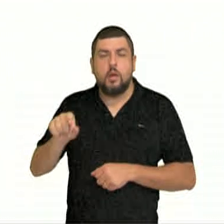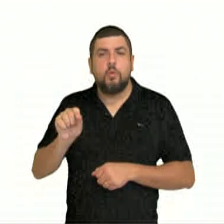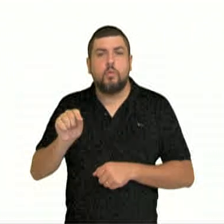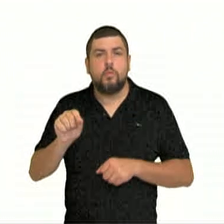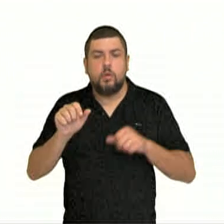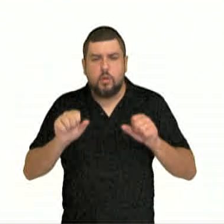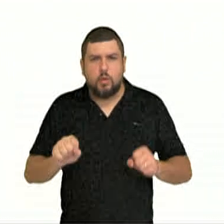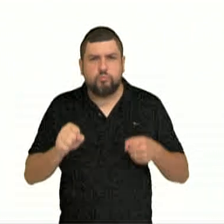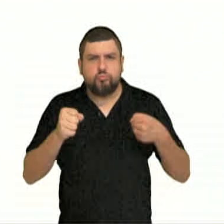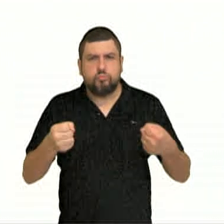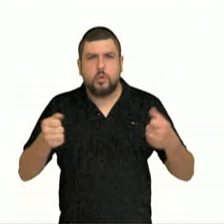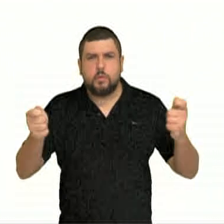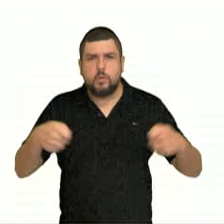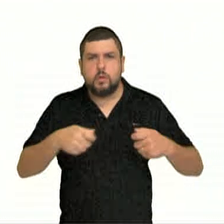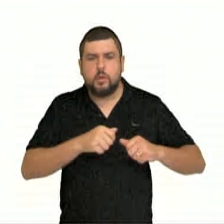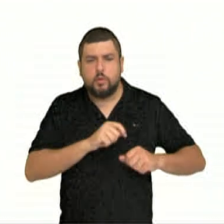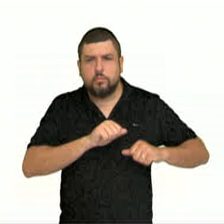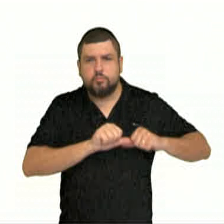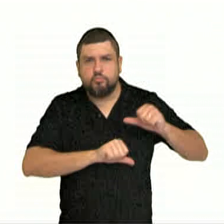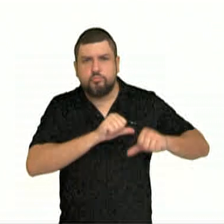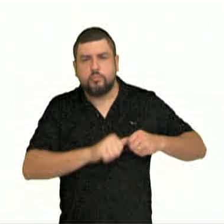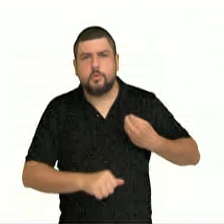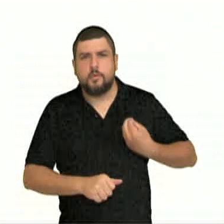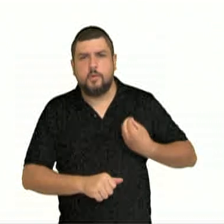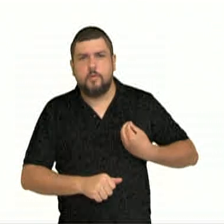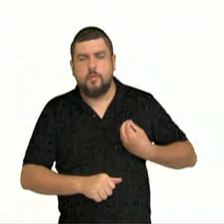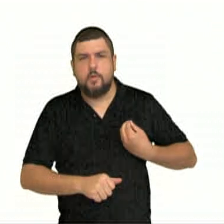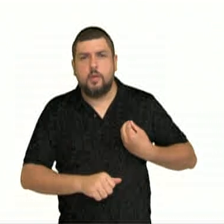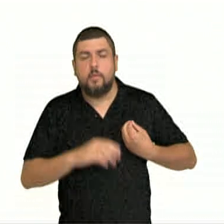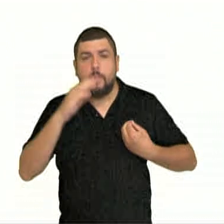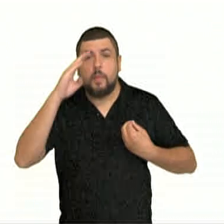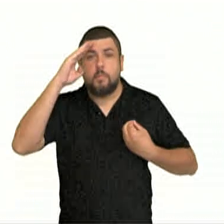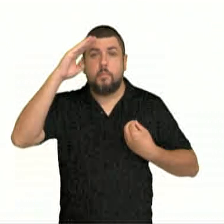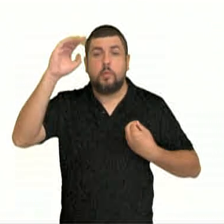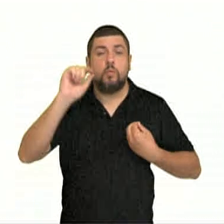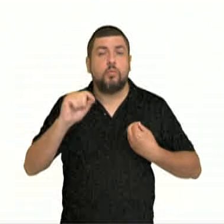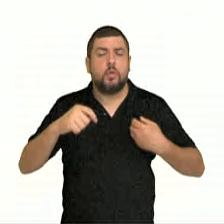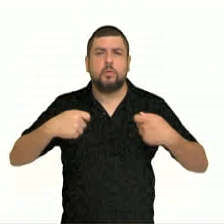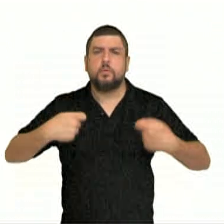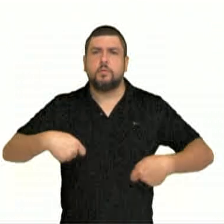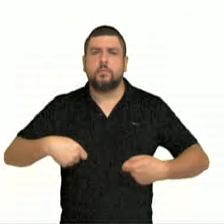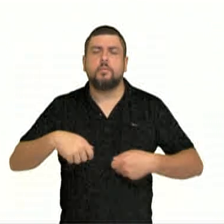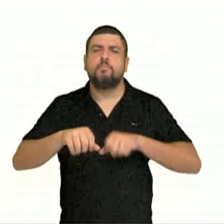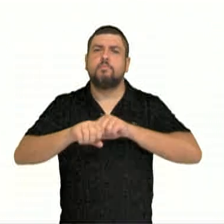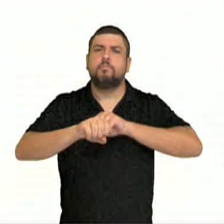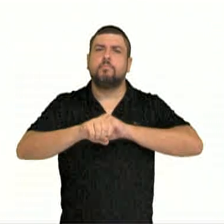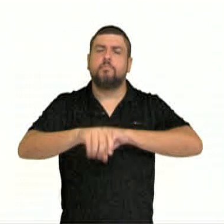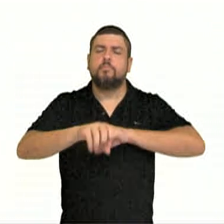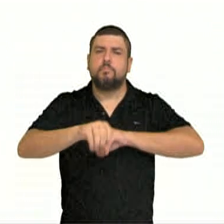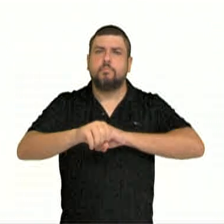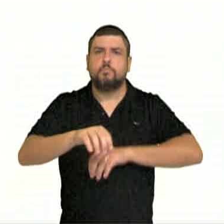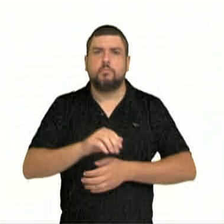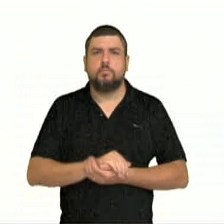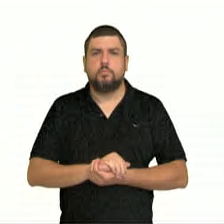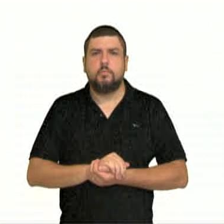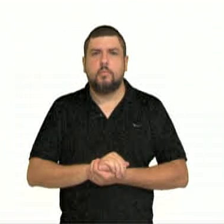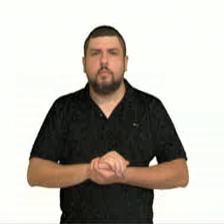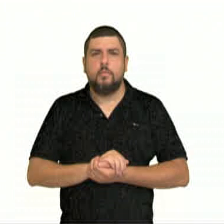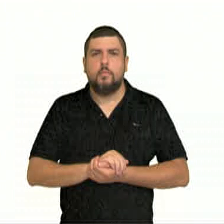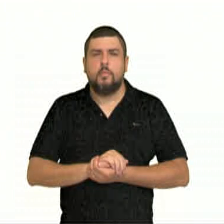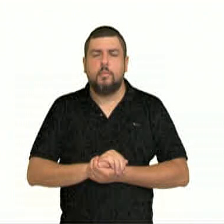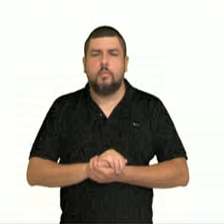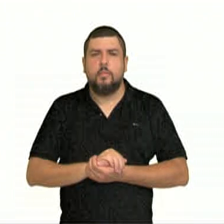base para superar mudanças e apontam a educação como a ferramenta principal para isso. Através de flashbacks